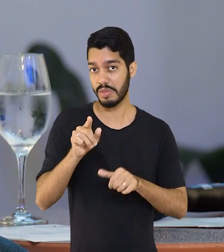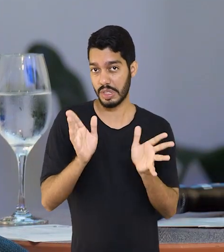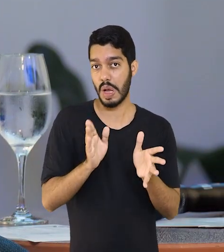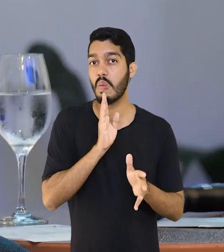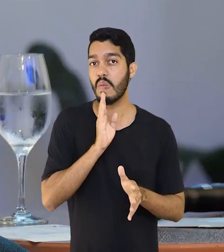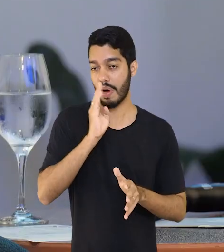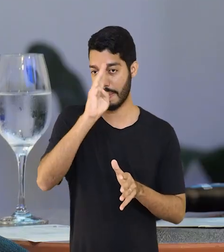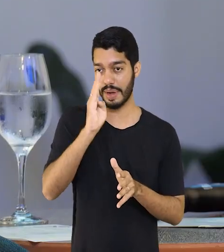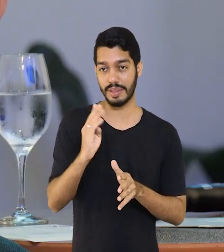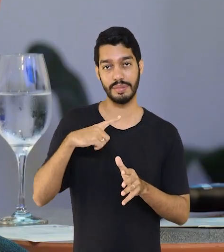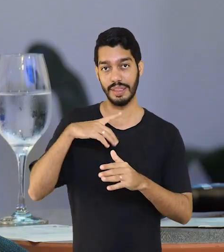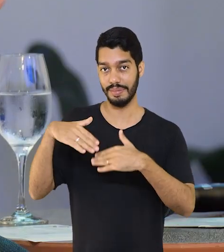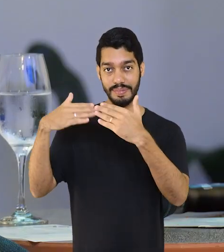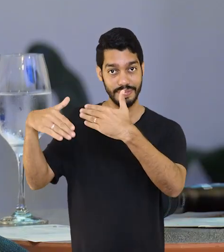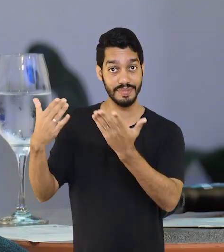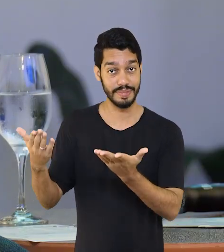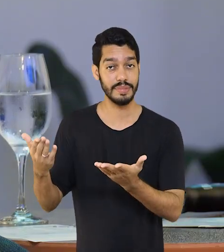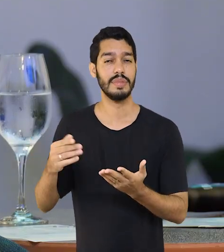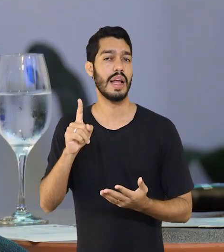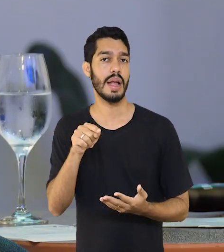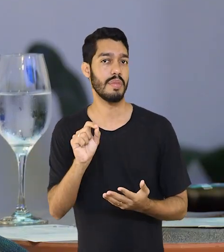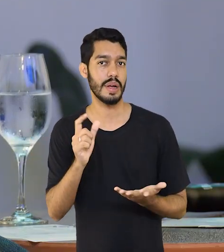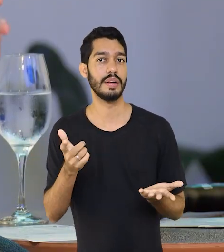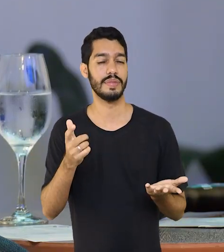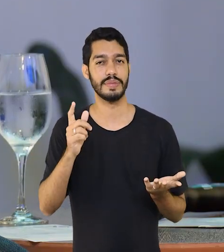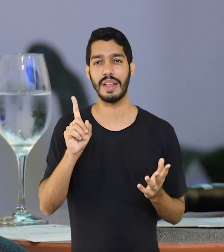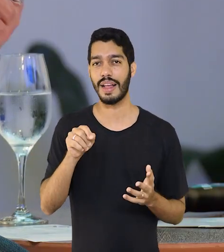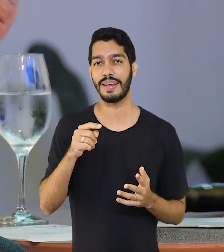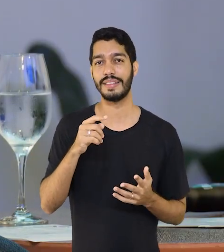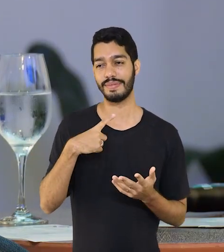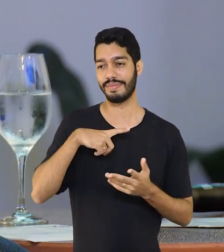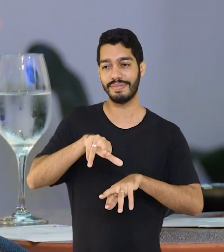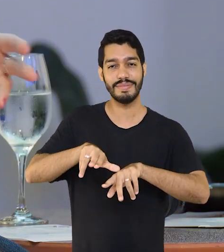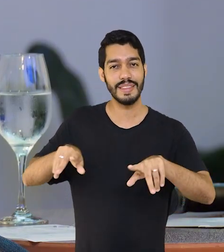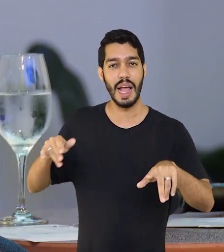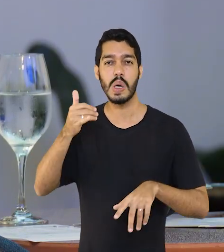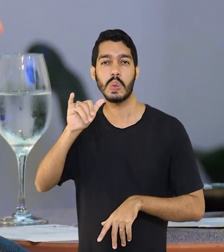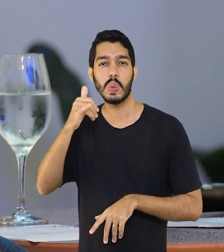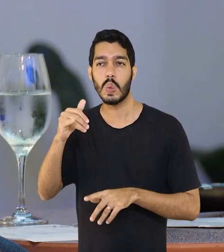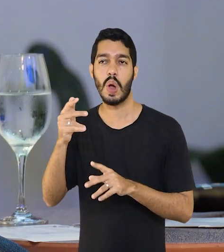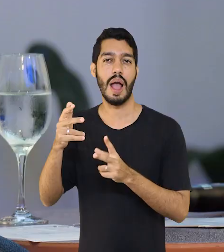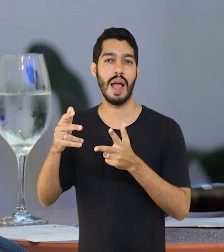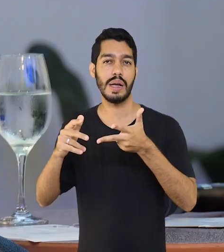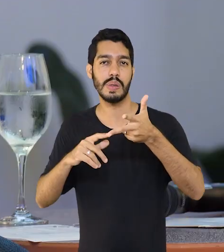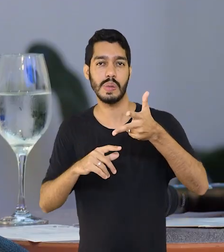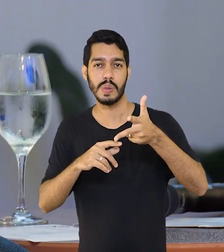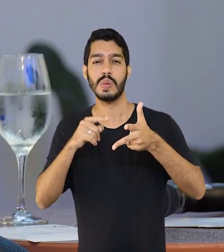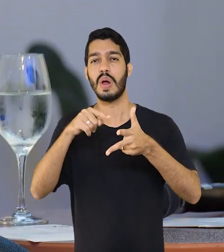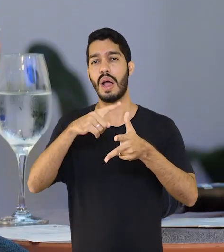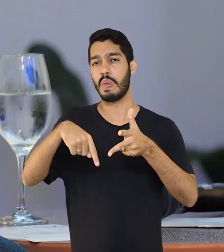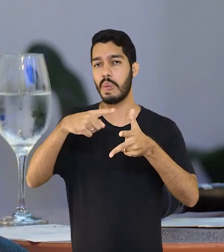e o Brasil tem se desenvolvido bastante, que são, em termos de energia, são energias renováveis, eólica,